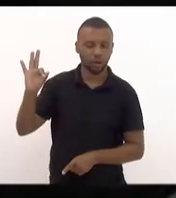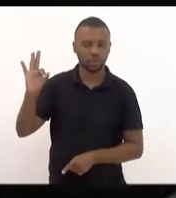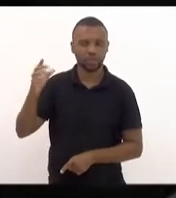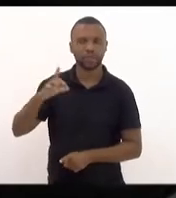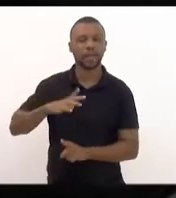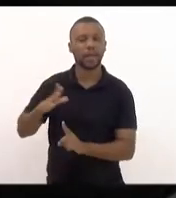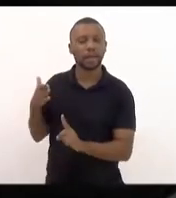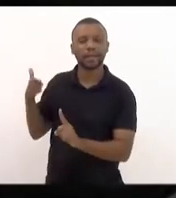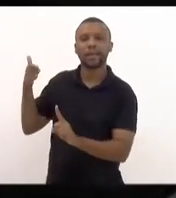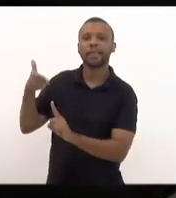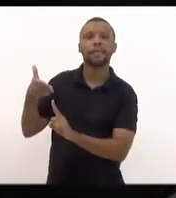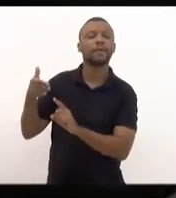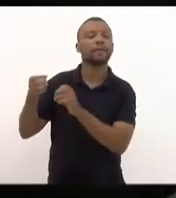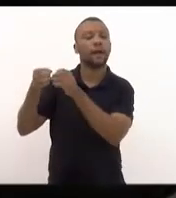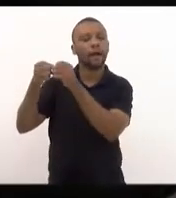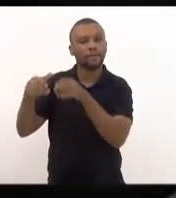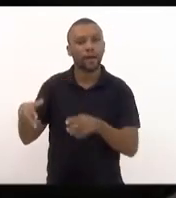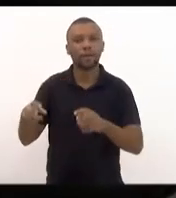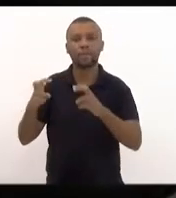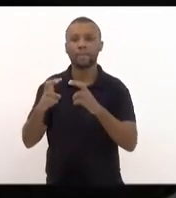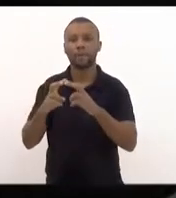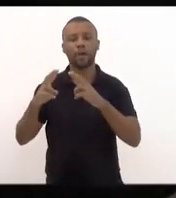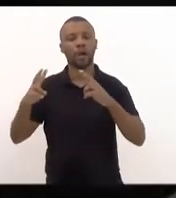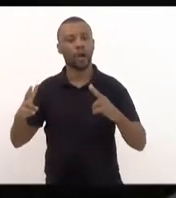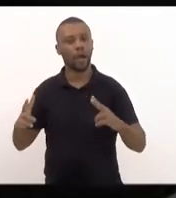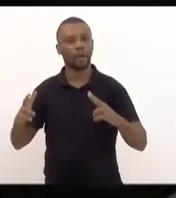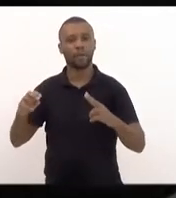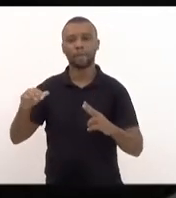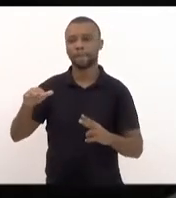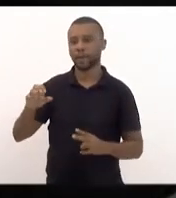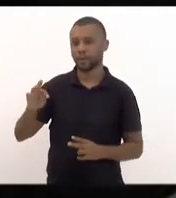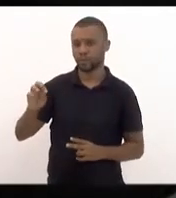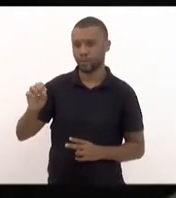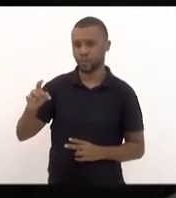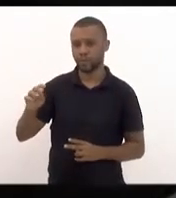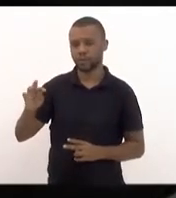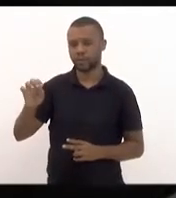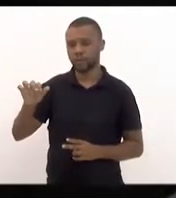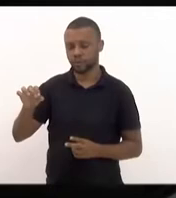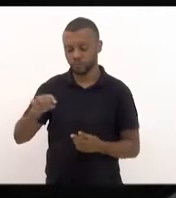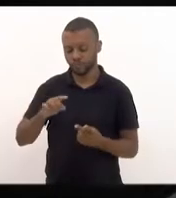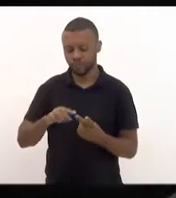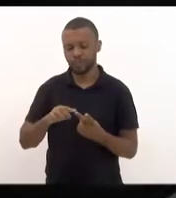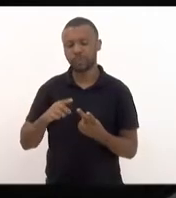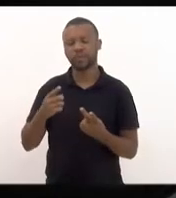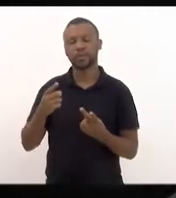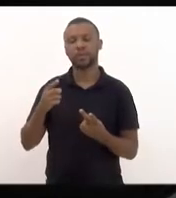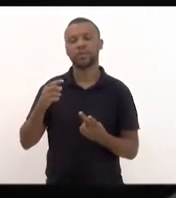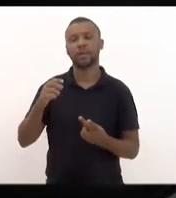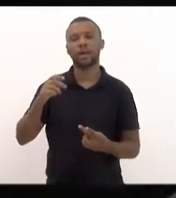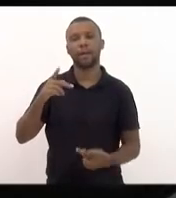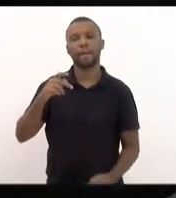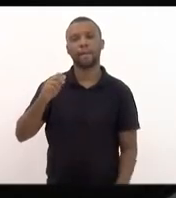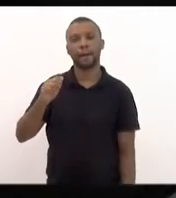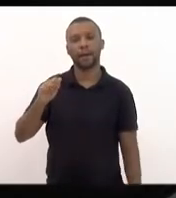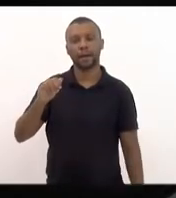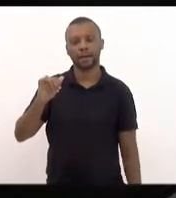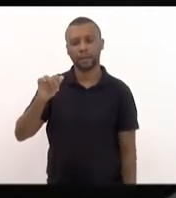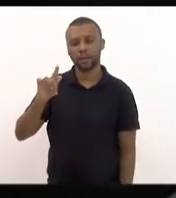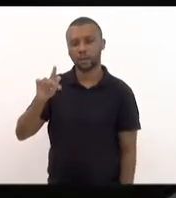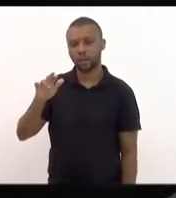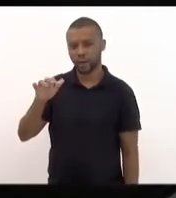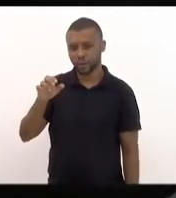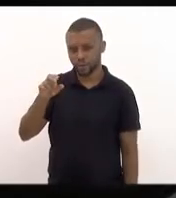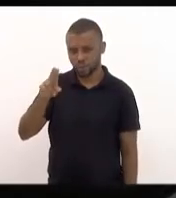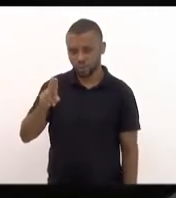diretamente afetado pelo Arco Metropolitano, pela APA Alto Iguaçu, que pega ali além de Duque de Caxias, Belfor Roxo e Nova Iguaçu,